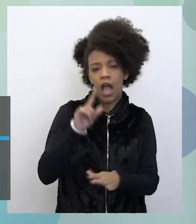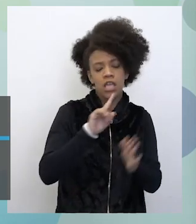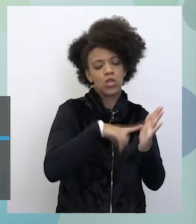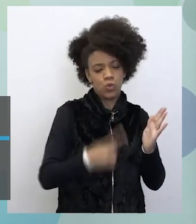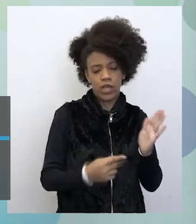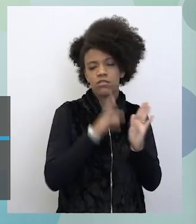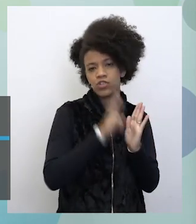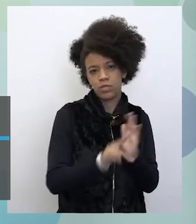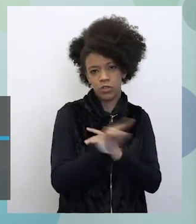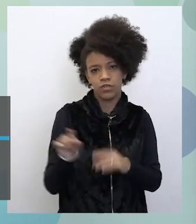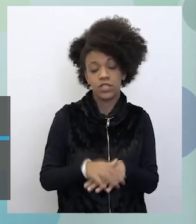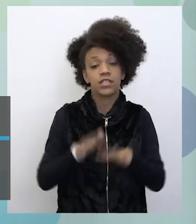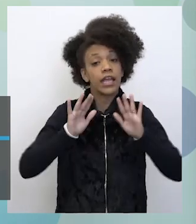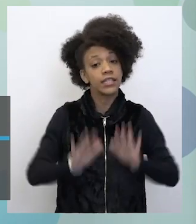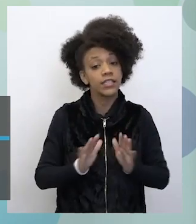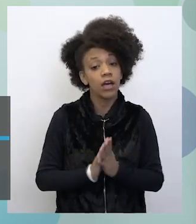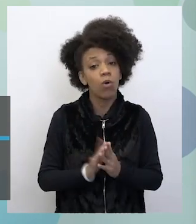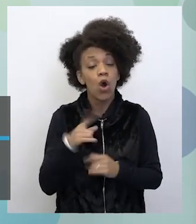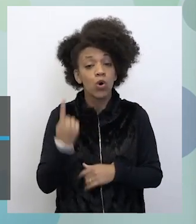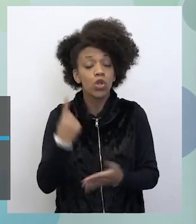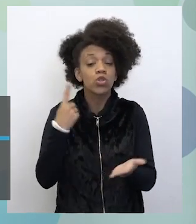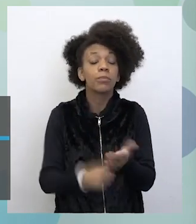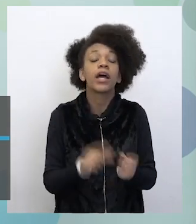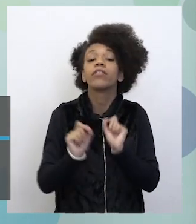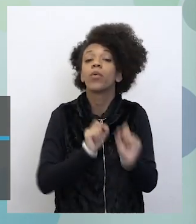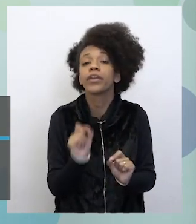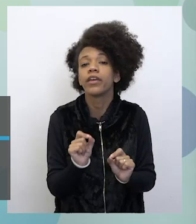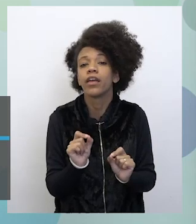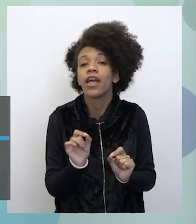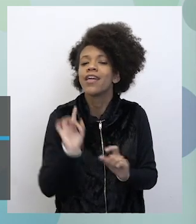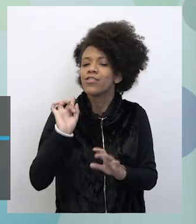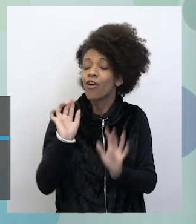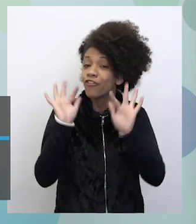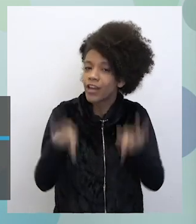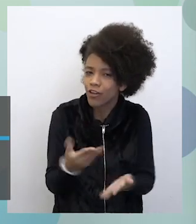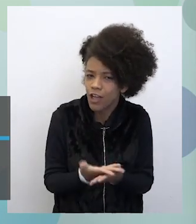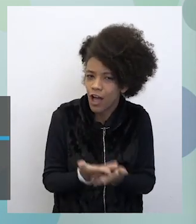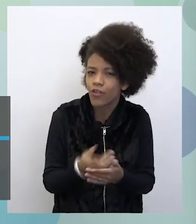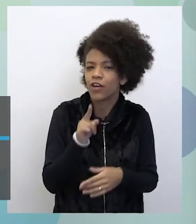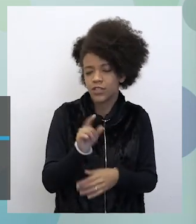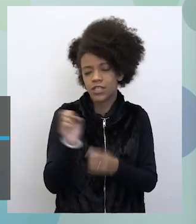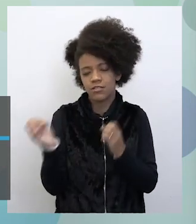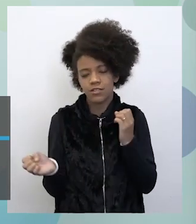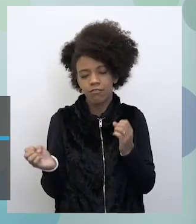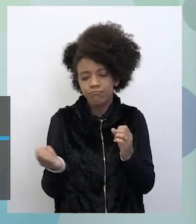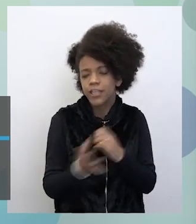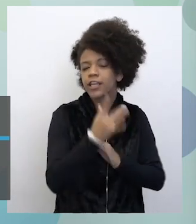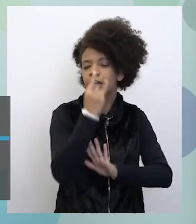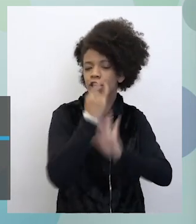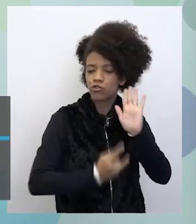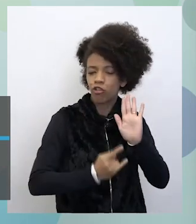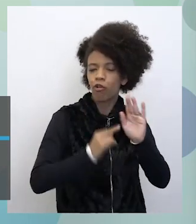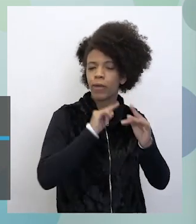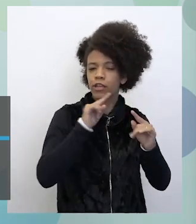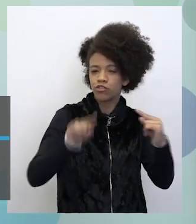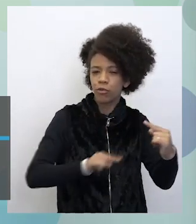respostas de vocês. Então, o nosso combinado é que, depois dessa aula, vocês também criem as rubricas no diário de práticas